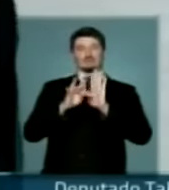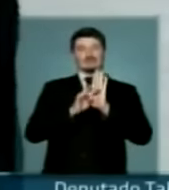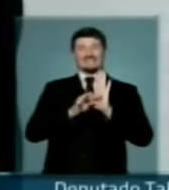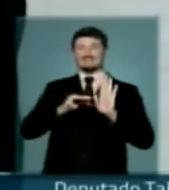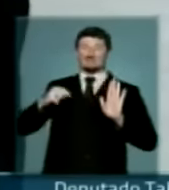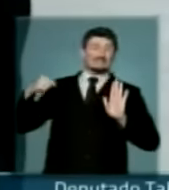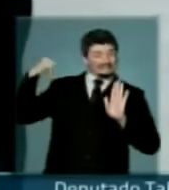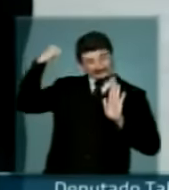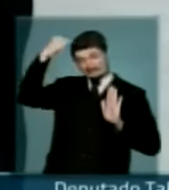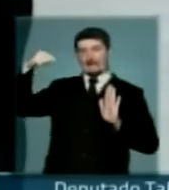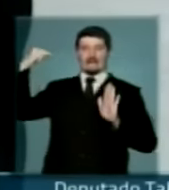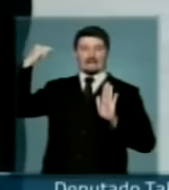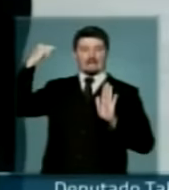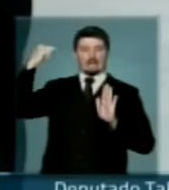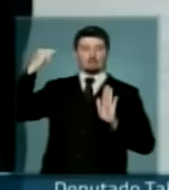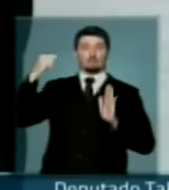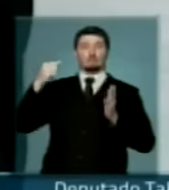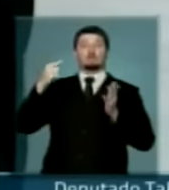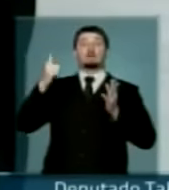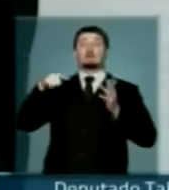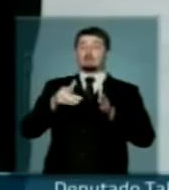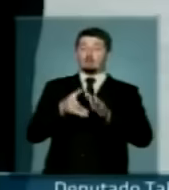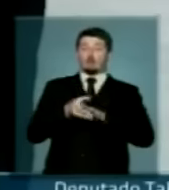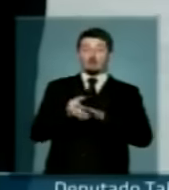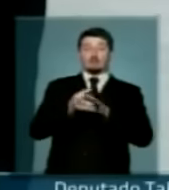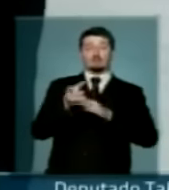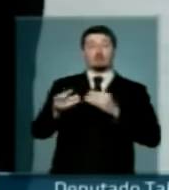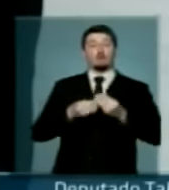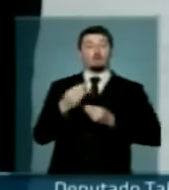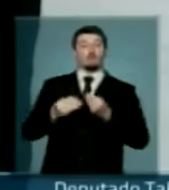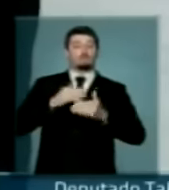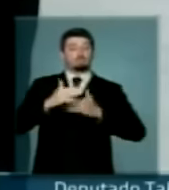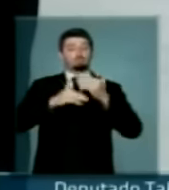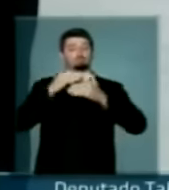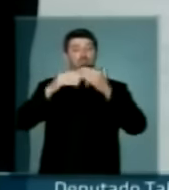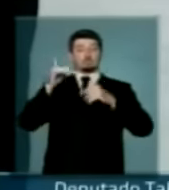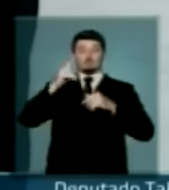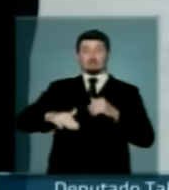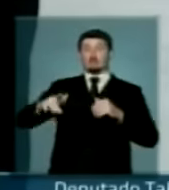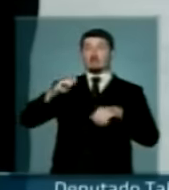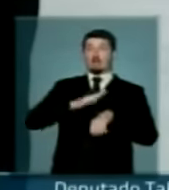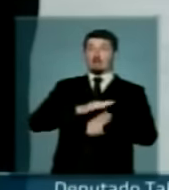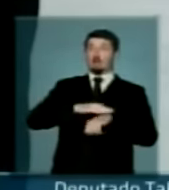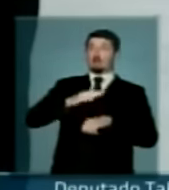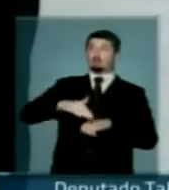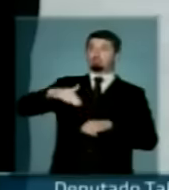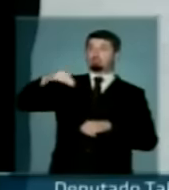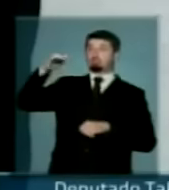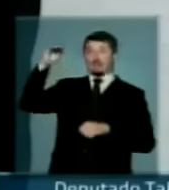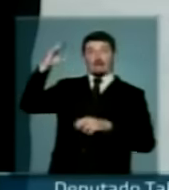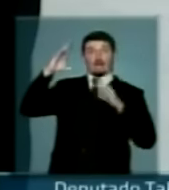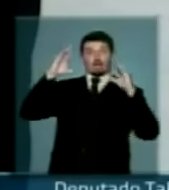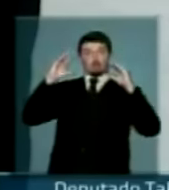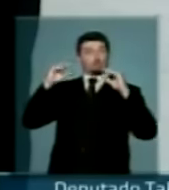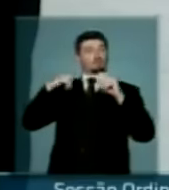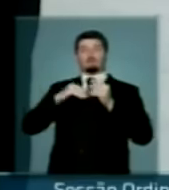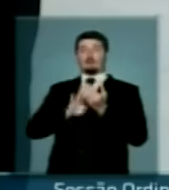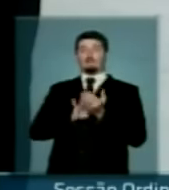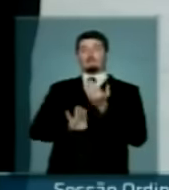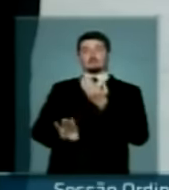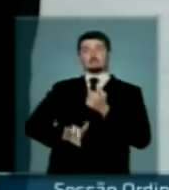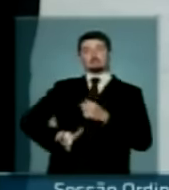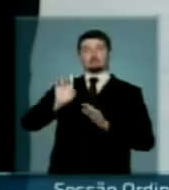diz: ensina o menino no caminho que ele deve andar, e quando ele crescer e se tornar adulto, não se afastará dele. Muito obrigado pela parte, parabéns